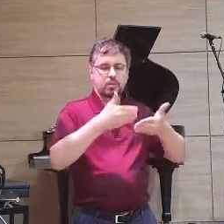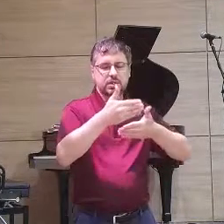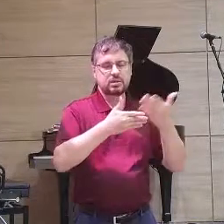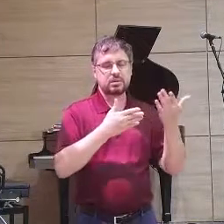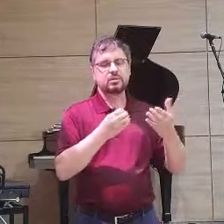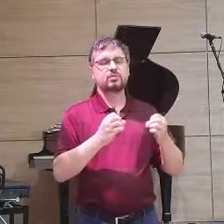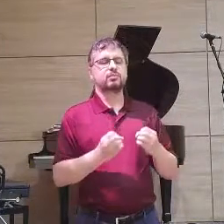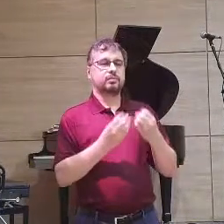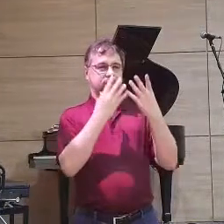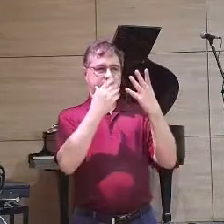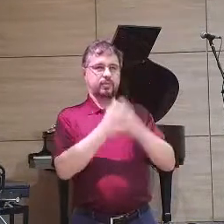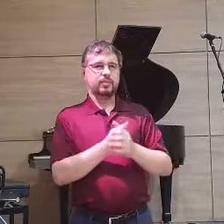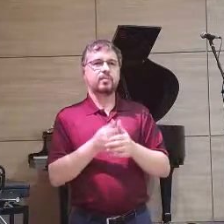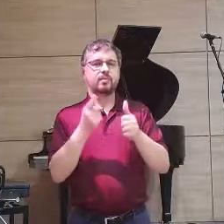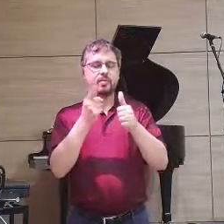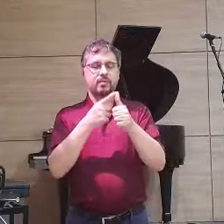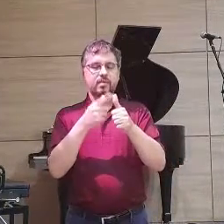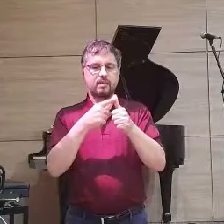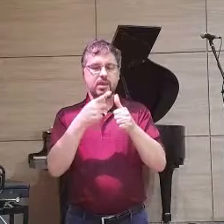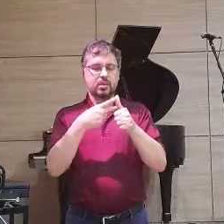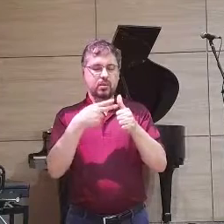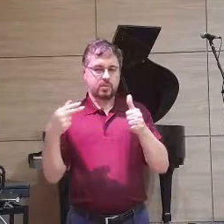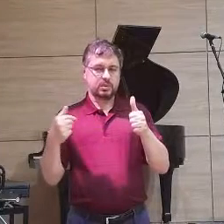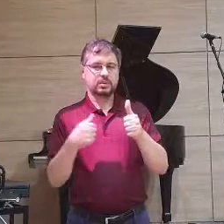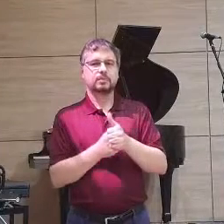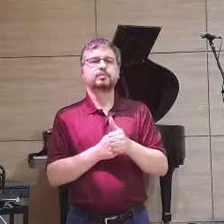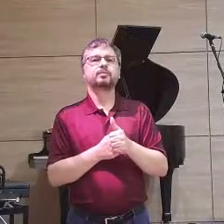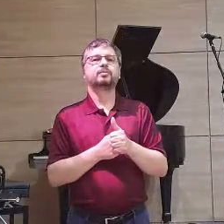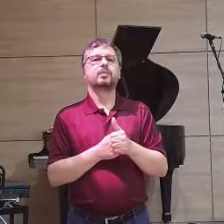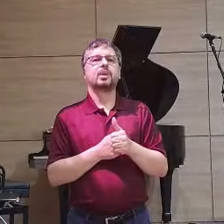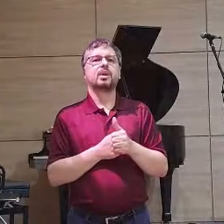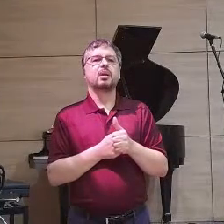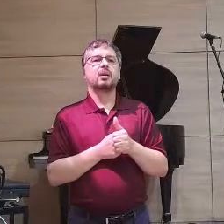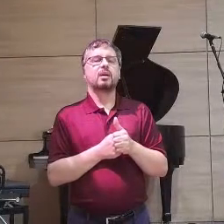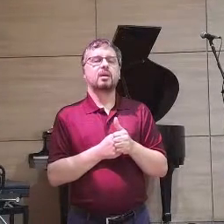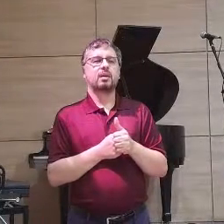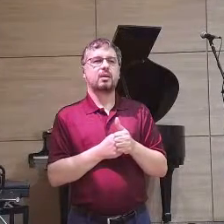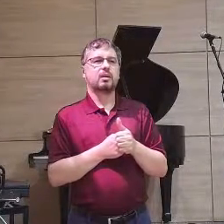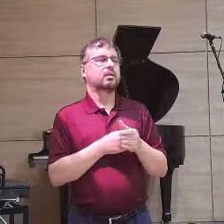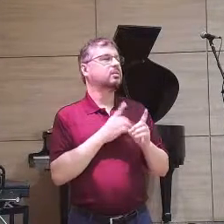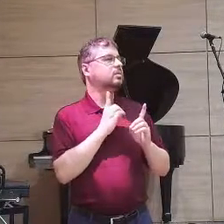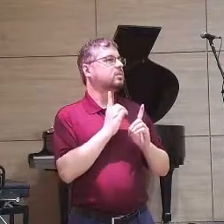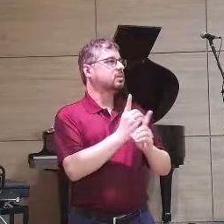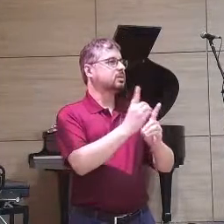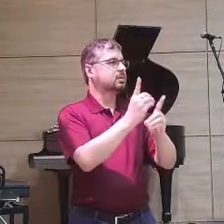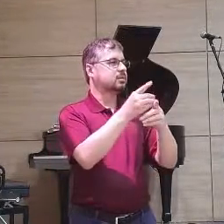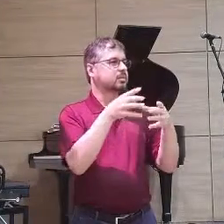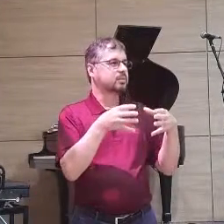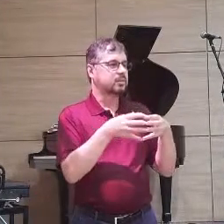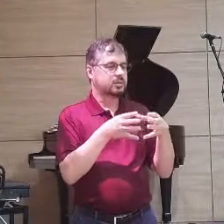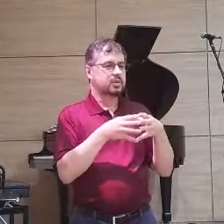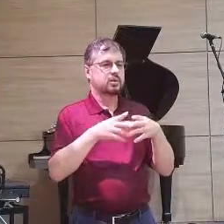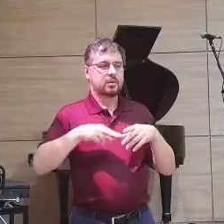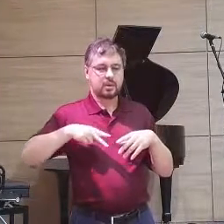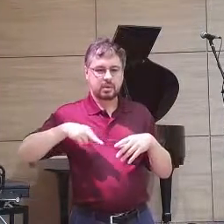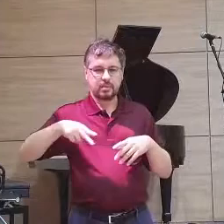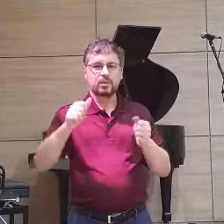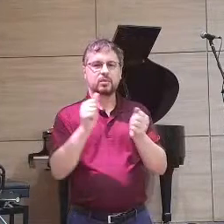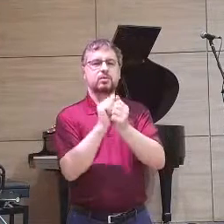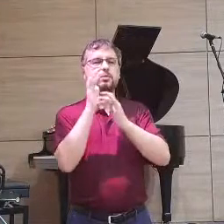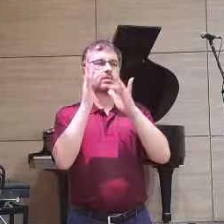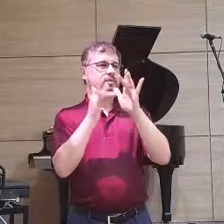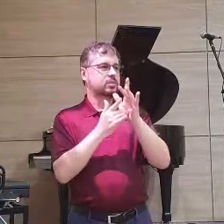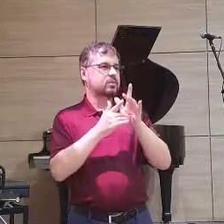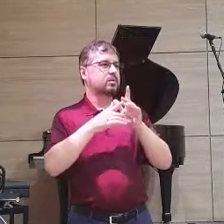a eles ainda tinham embora os apóstolos que estavam aqui que haviam caminhado com Jesus durante três anos